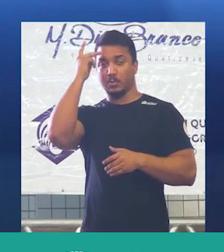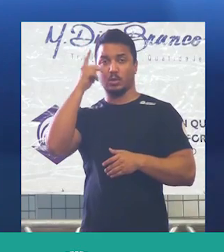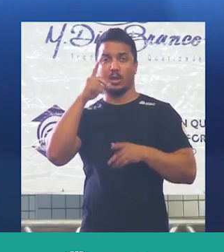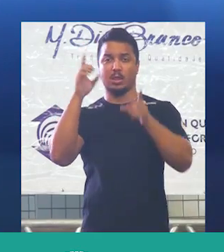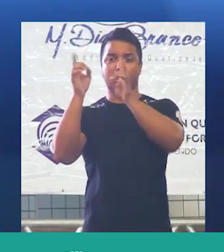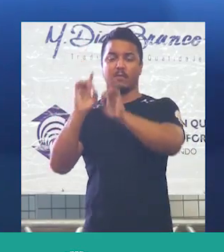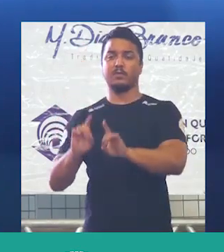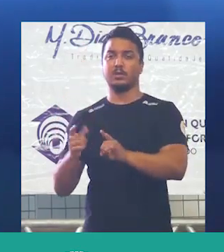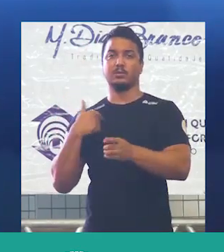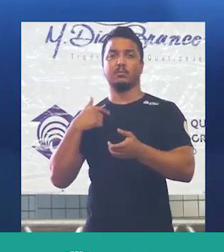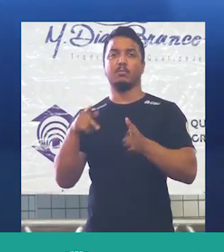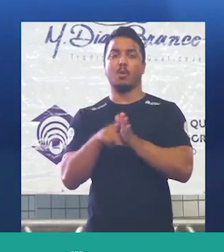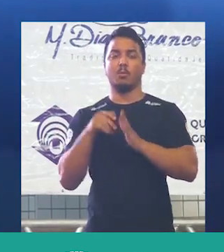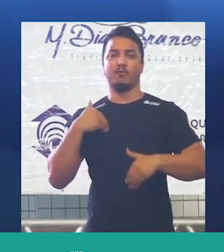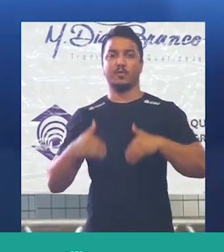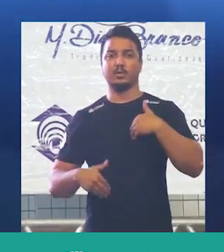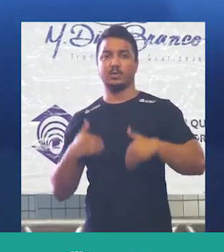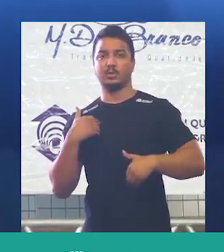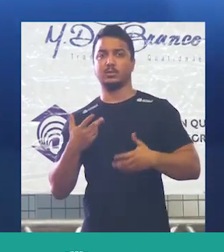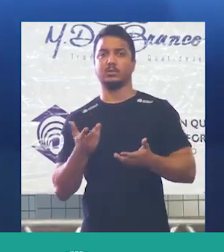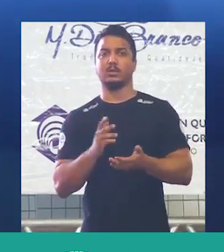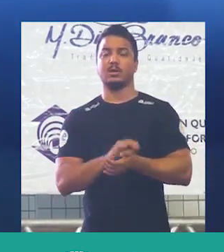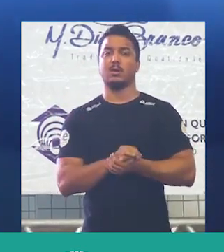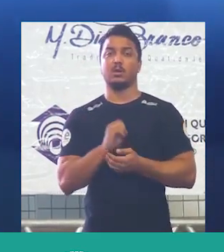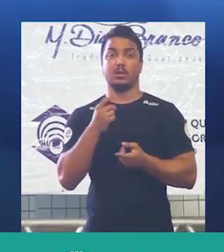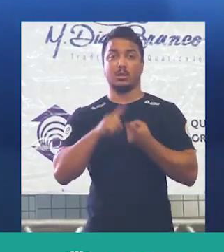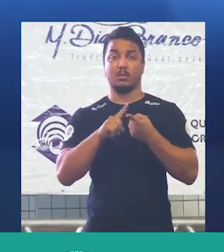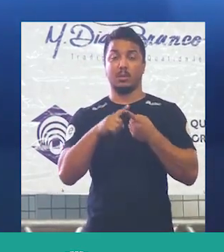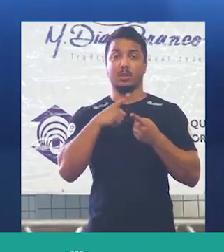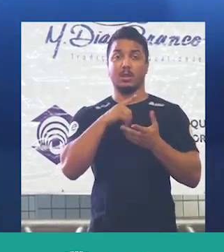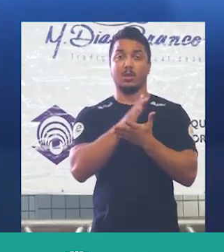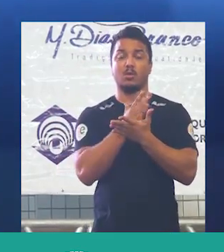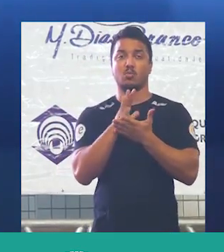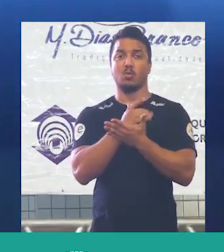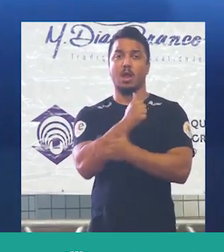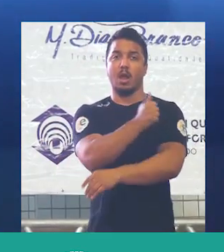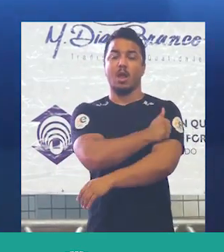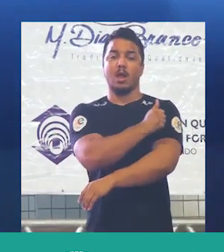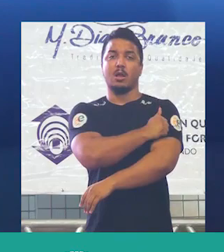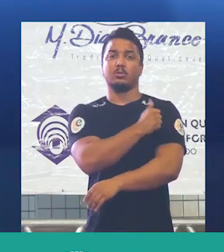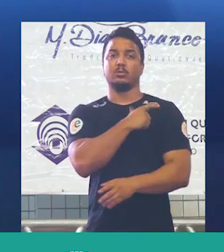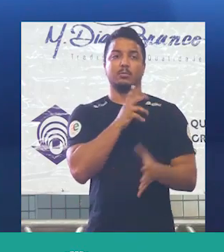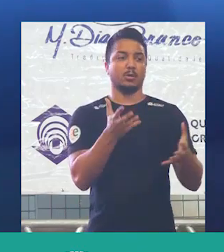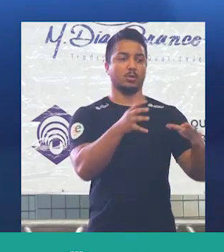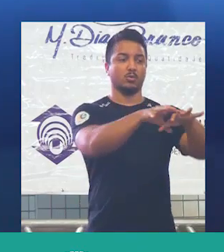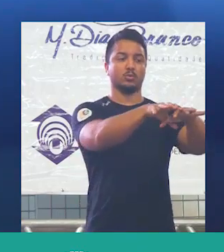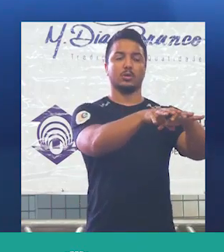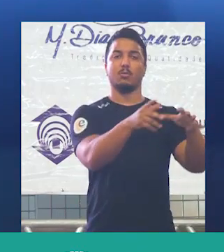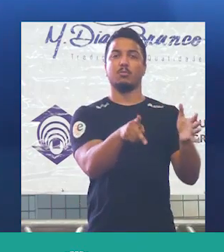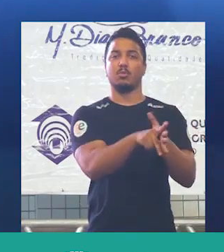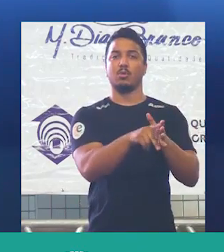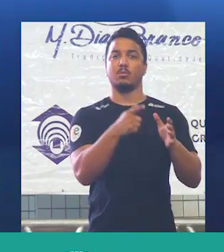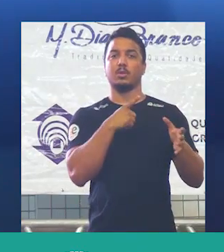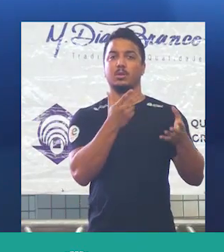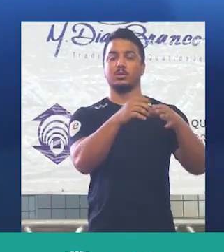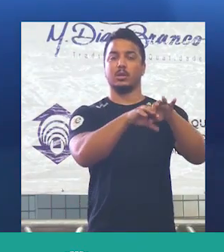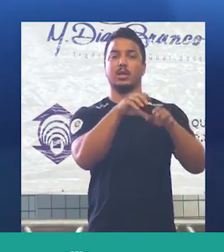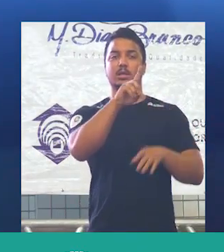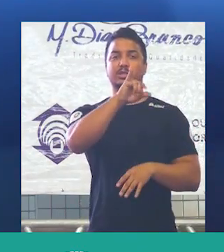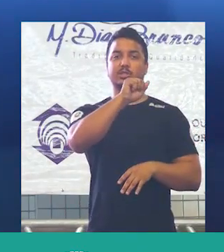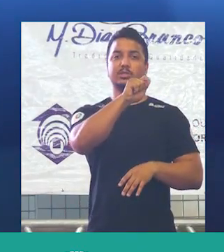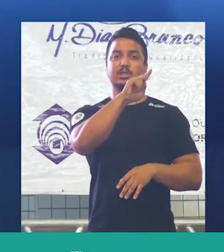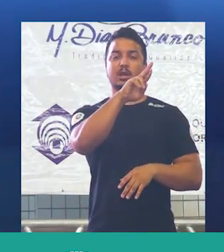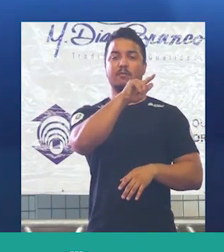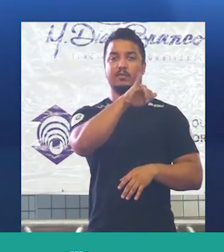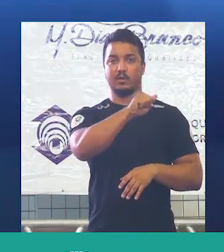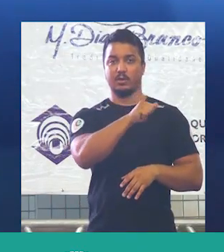né, da deficiência física ou aqueles alunos de inclusão, pessoal que tem disgrafia,